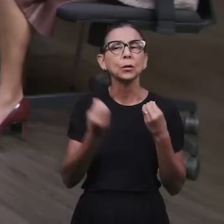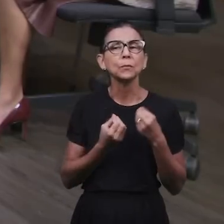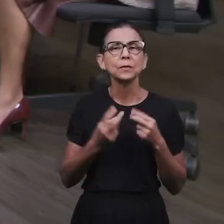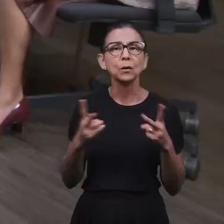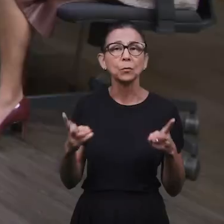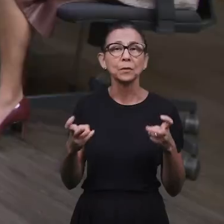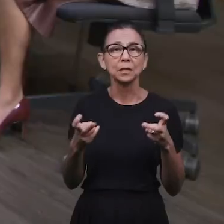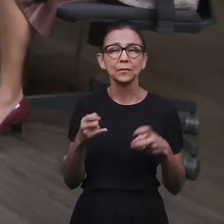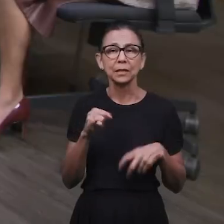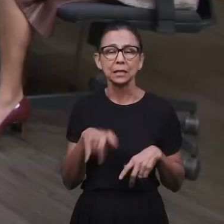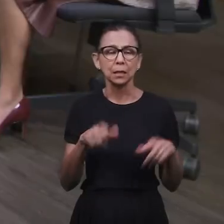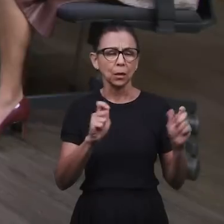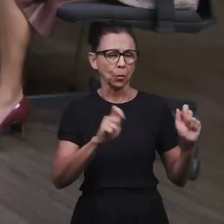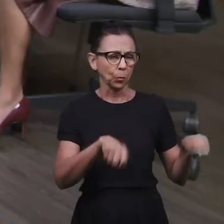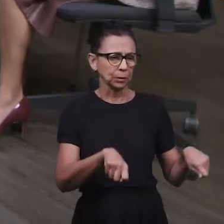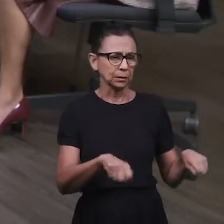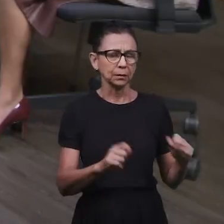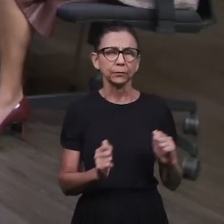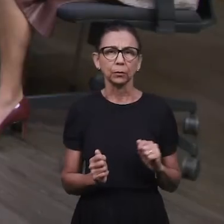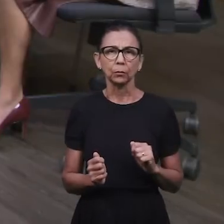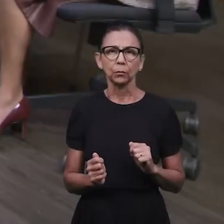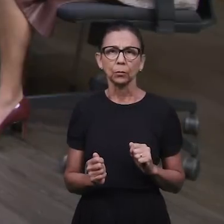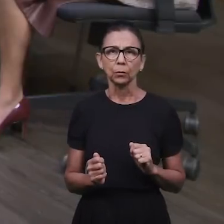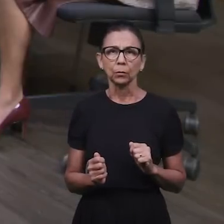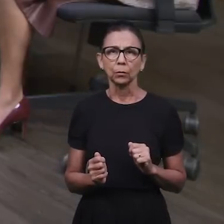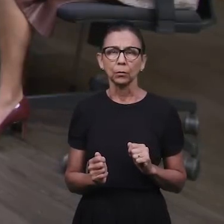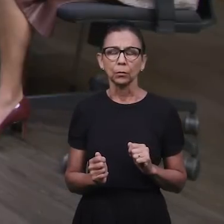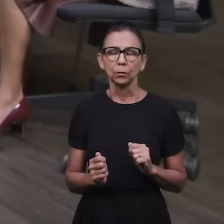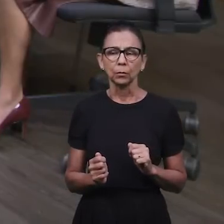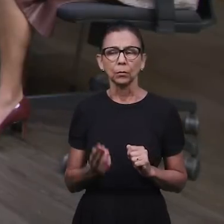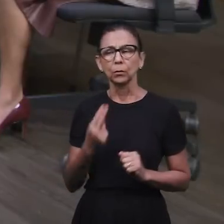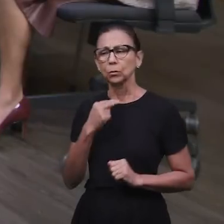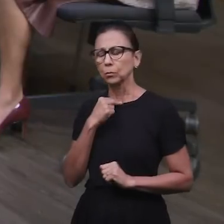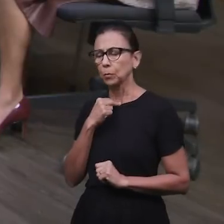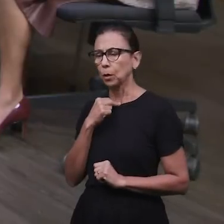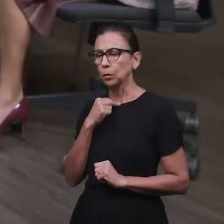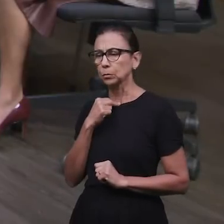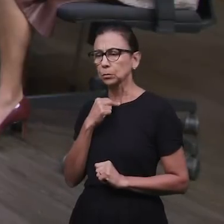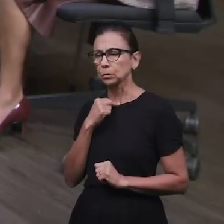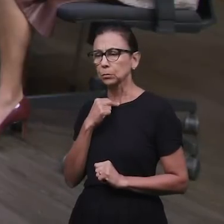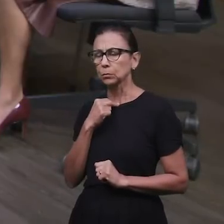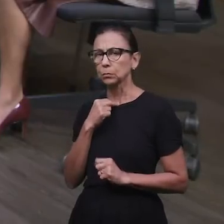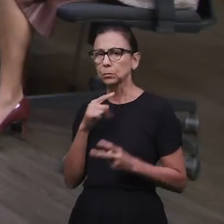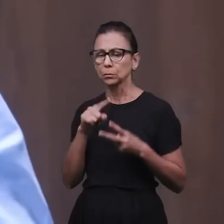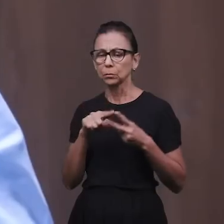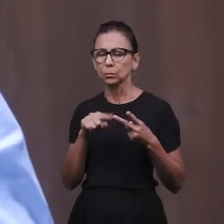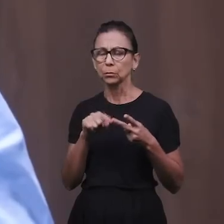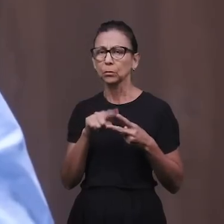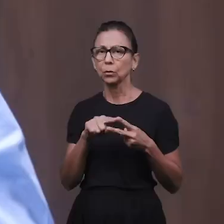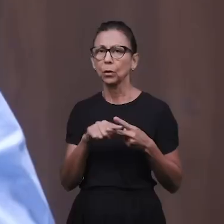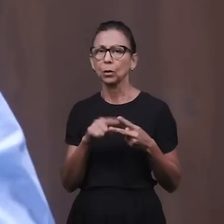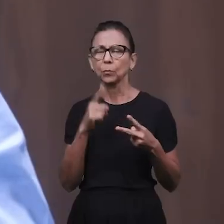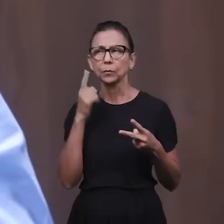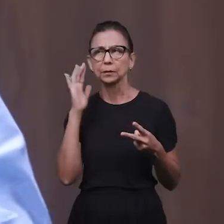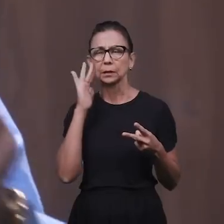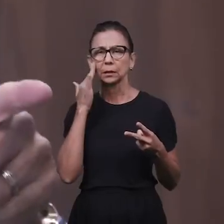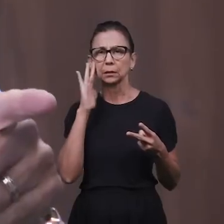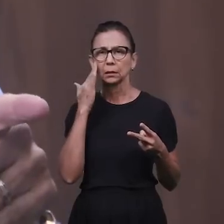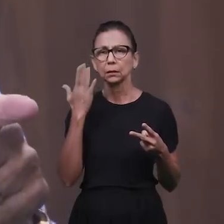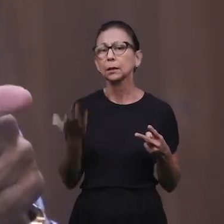que convém e o que não convém, porque o objetivo não é só identificar, é agradar a quem